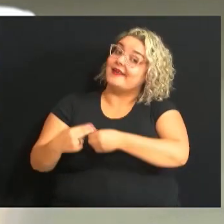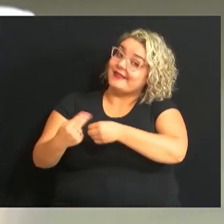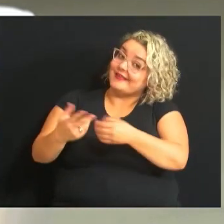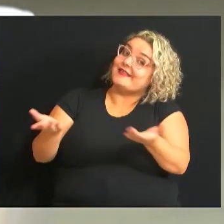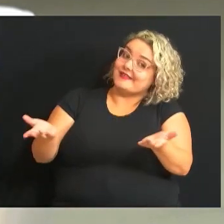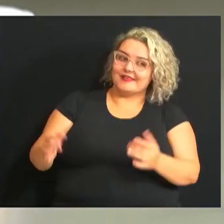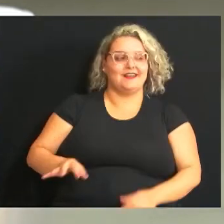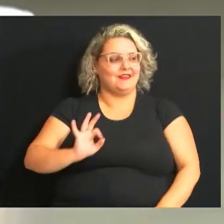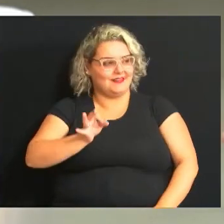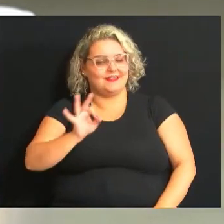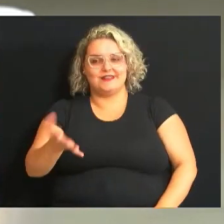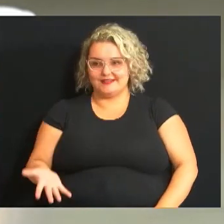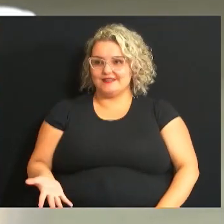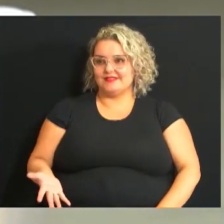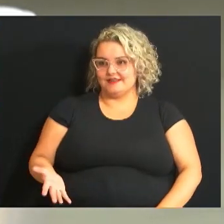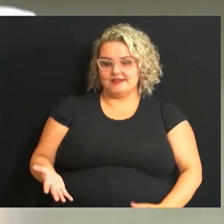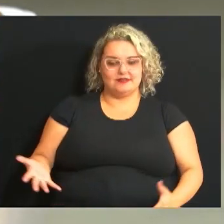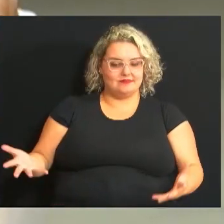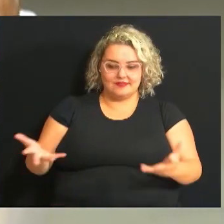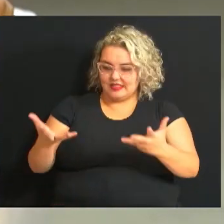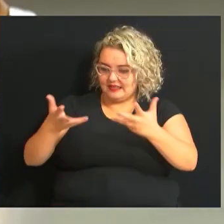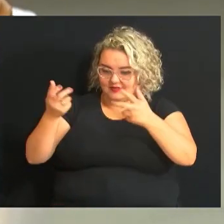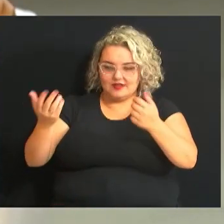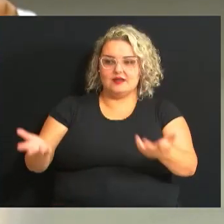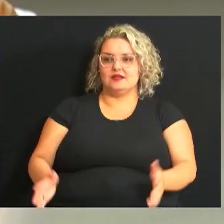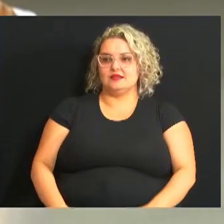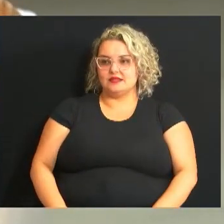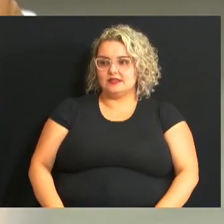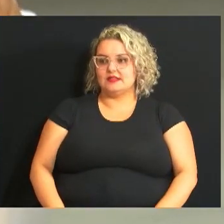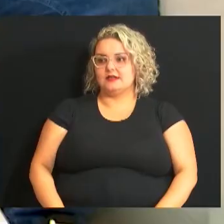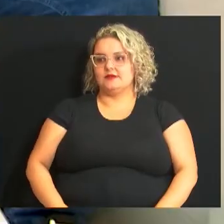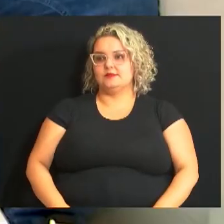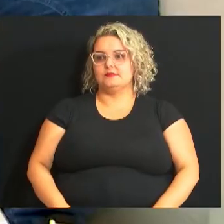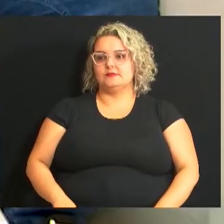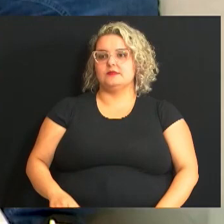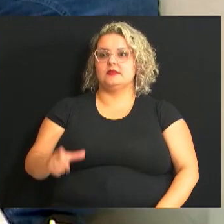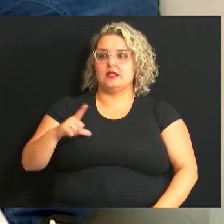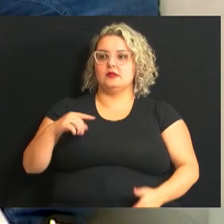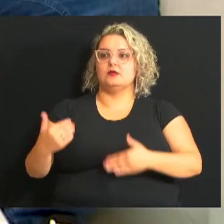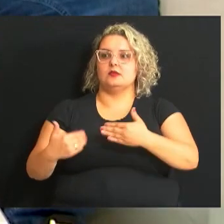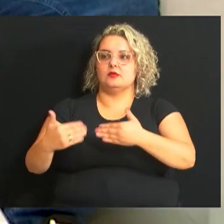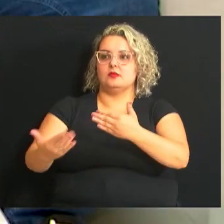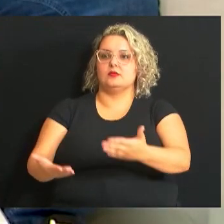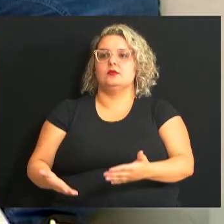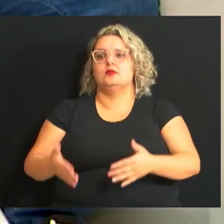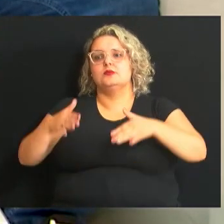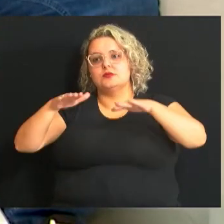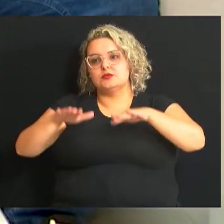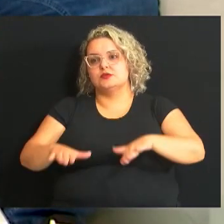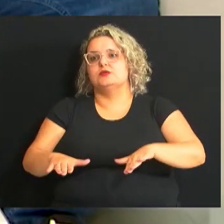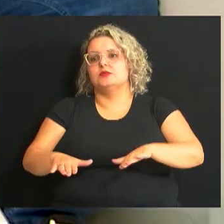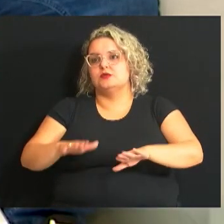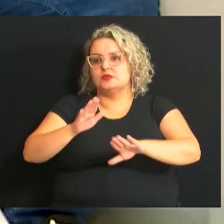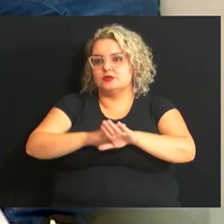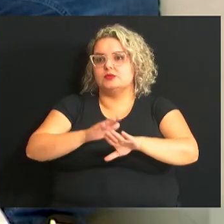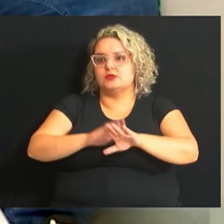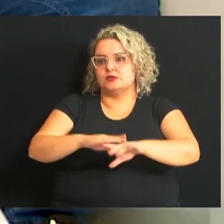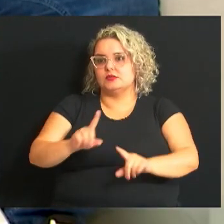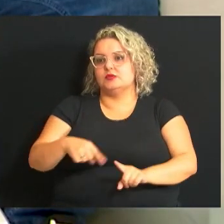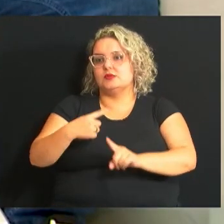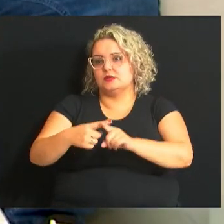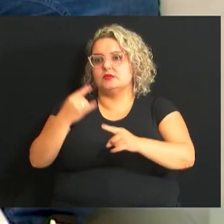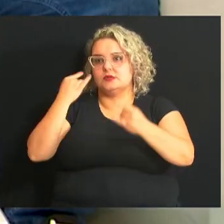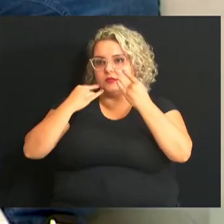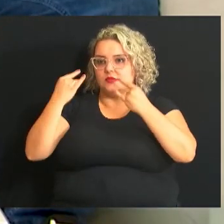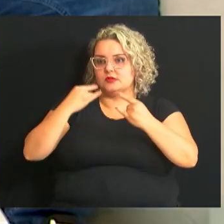né? Prestigiado, então, e tem todo um processo de permanência, de ações afirmativas, então a gente se interessa mais em vir para